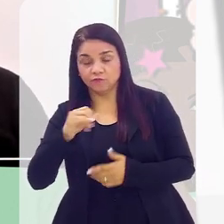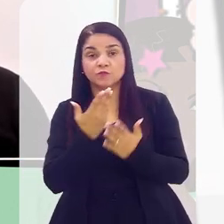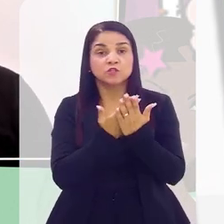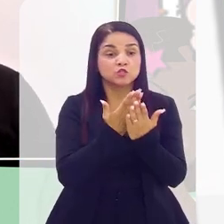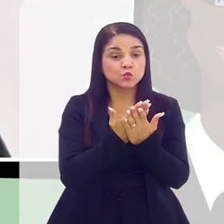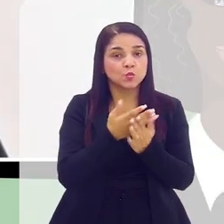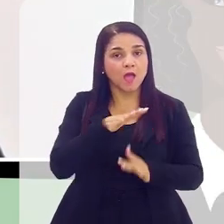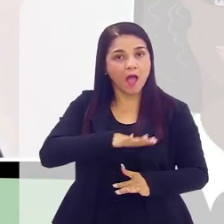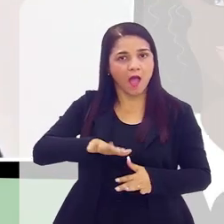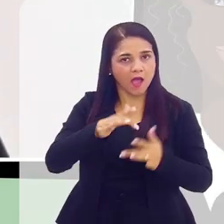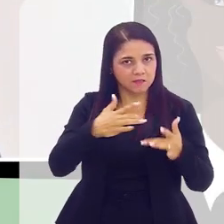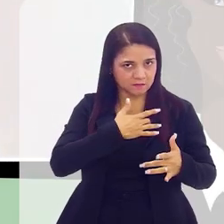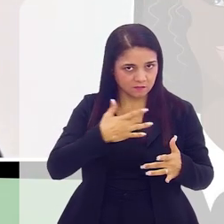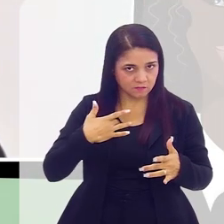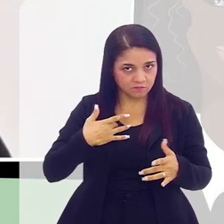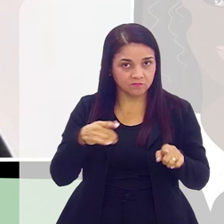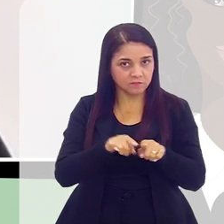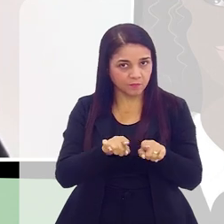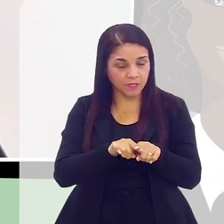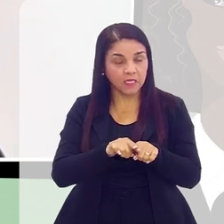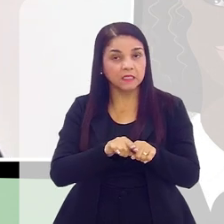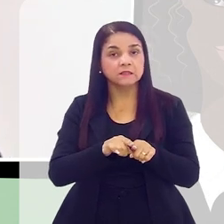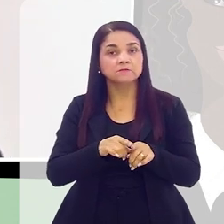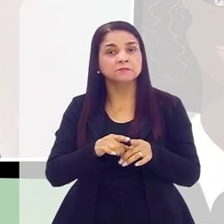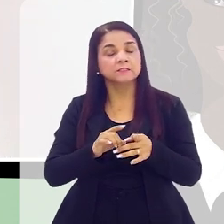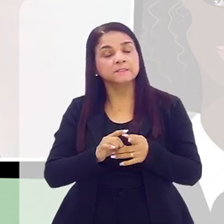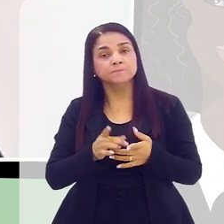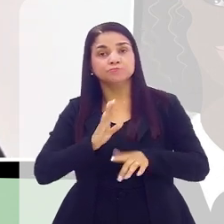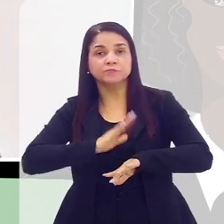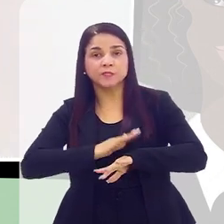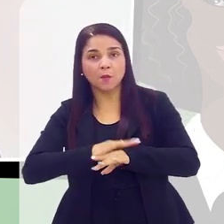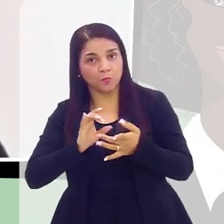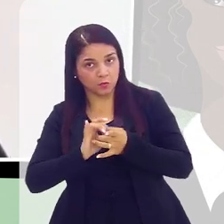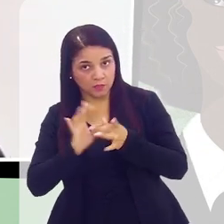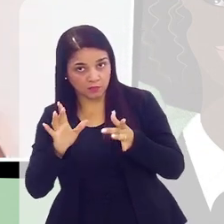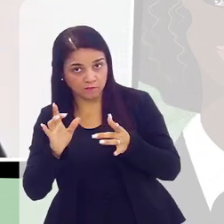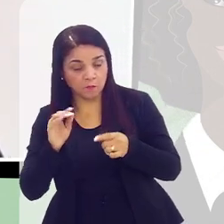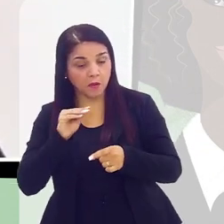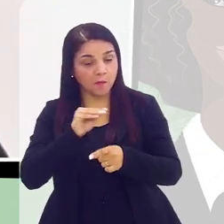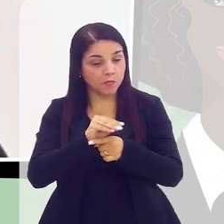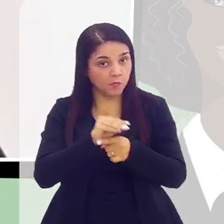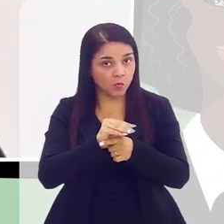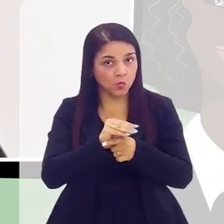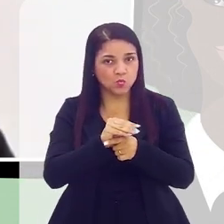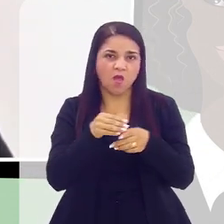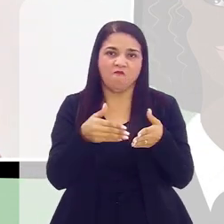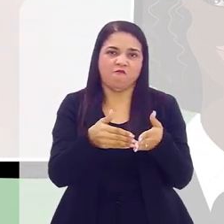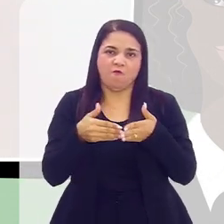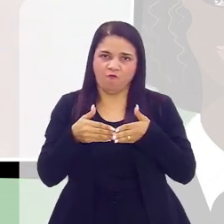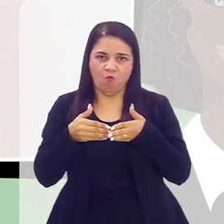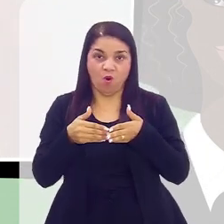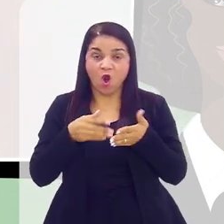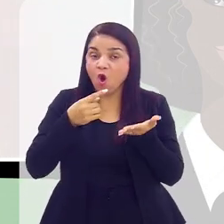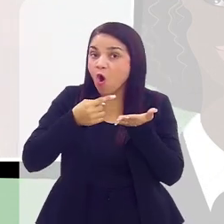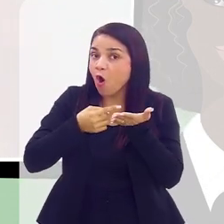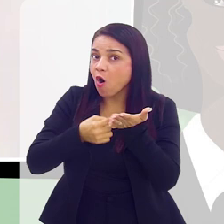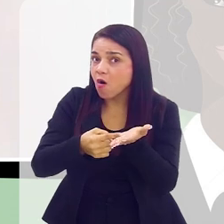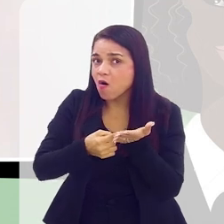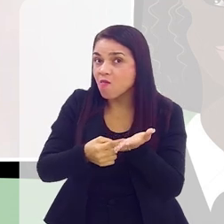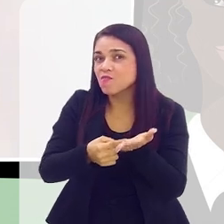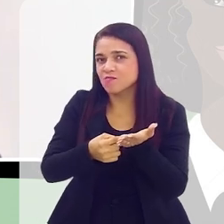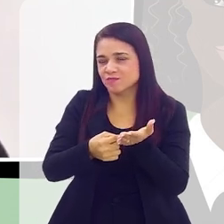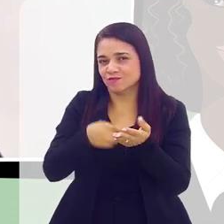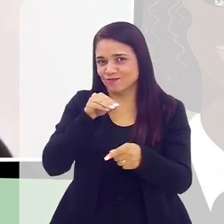forma e ter disponibilidade e entendimento que voluntariado não é favor e é um compromisso,